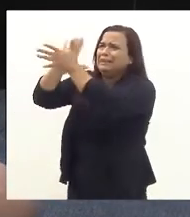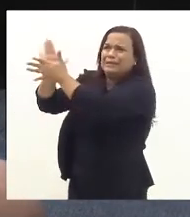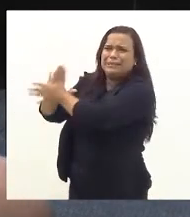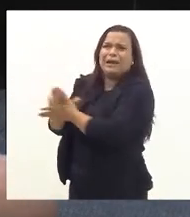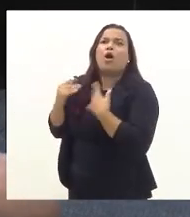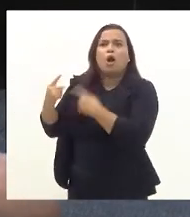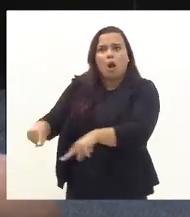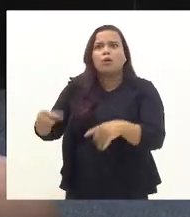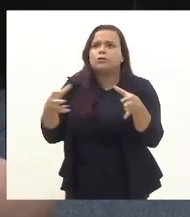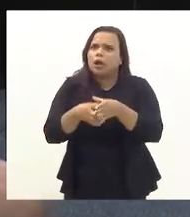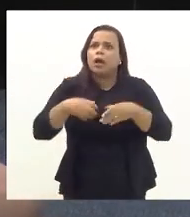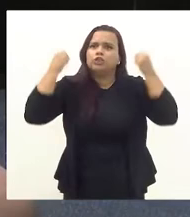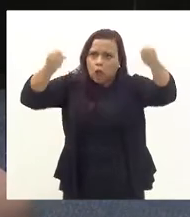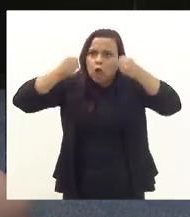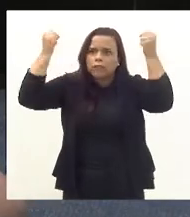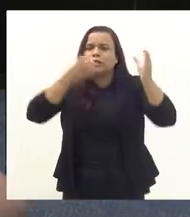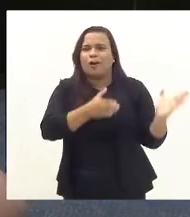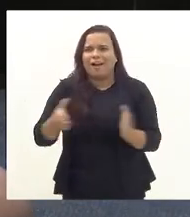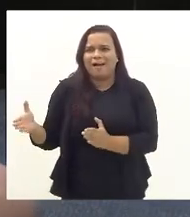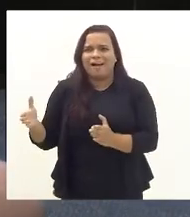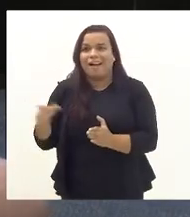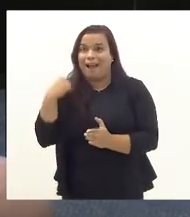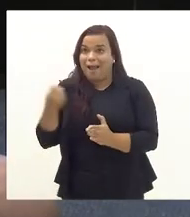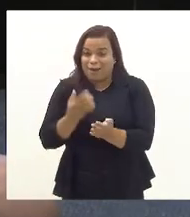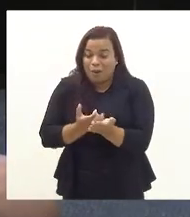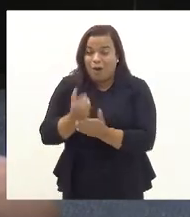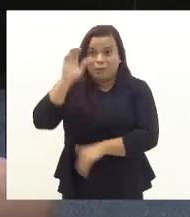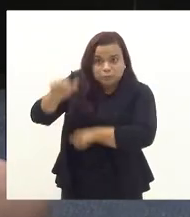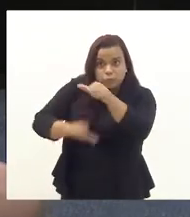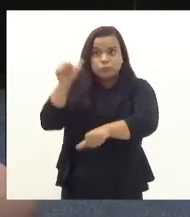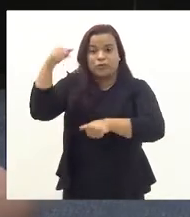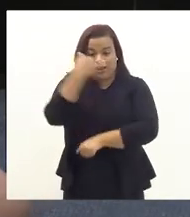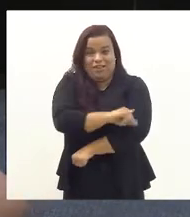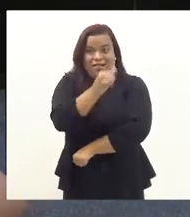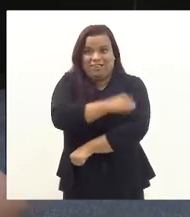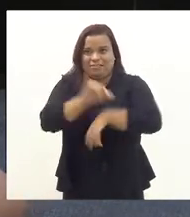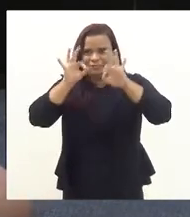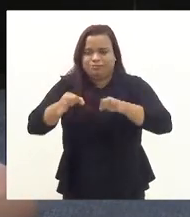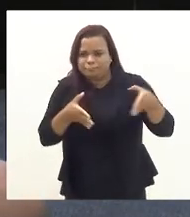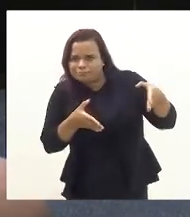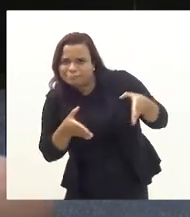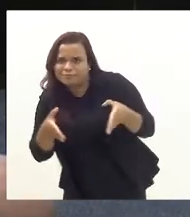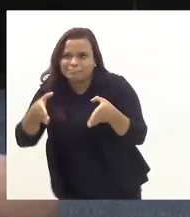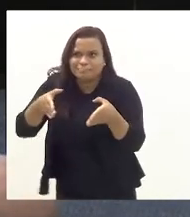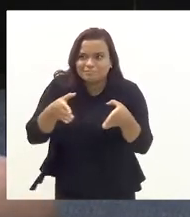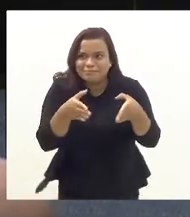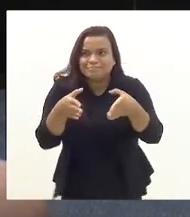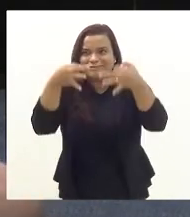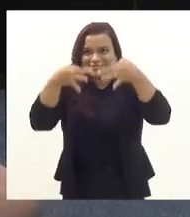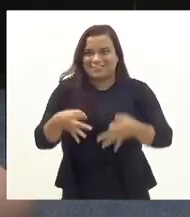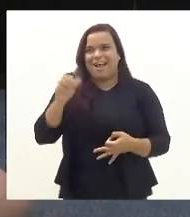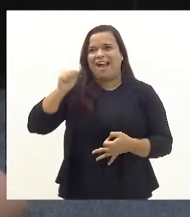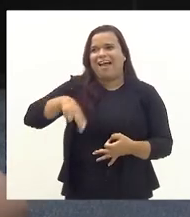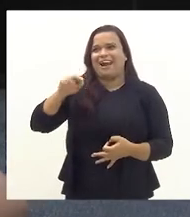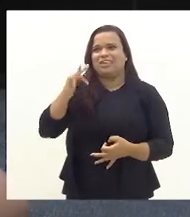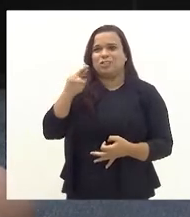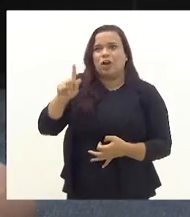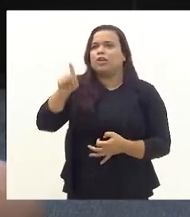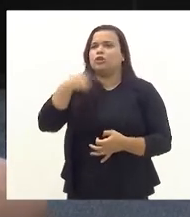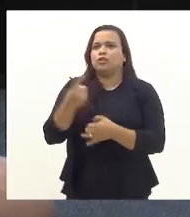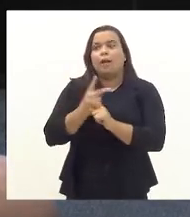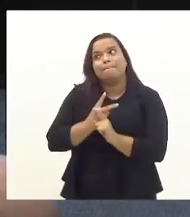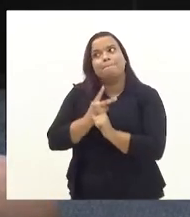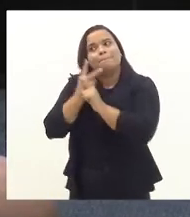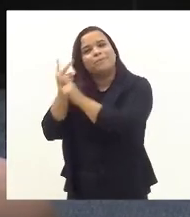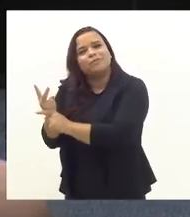agora, Rio de Janeiro, a gente está começando a caminhar, tenho certeza que aqui vai dar certo, e a nossa visão, como Anatorg, a gente vai buscar Norte e Nordeste,